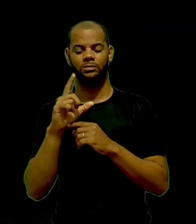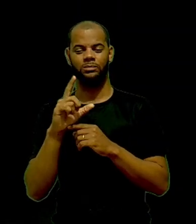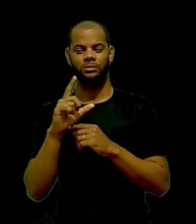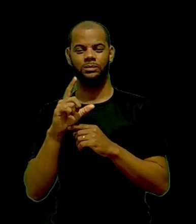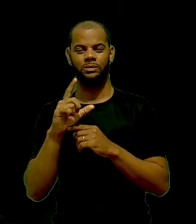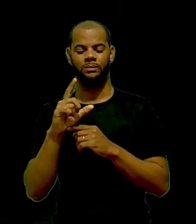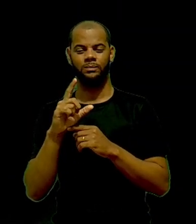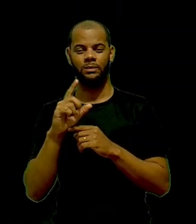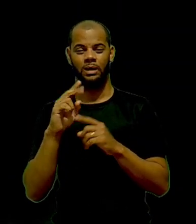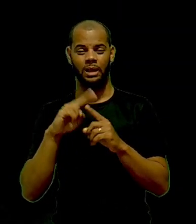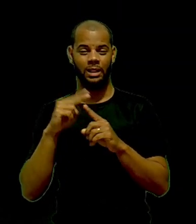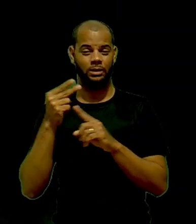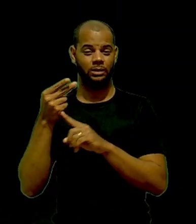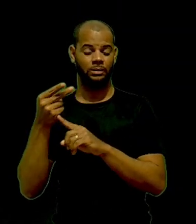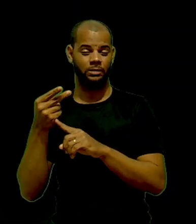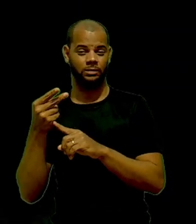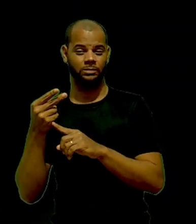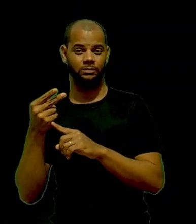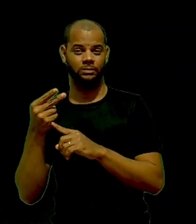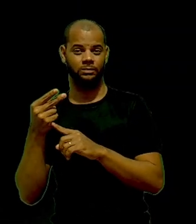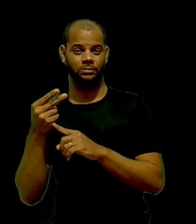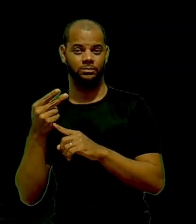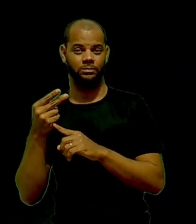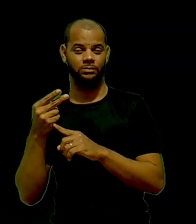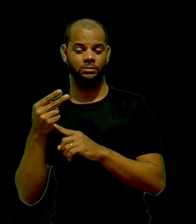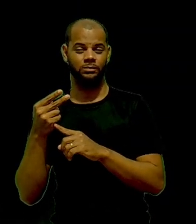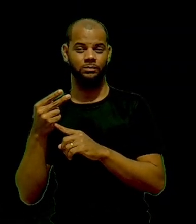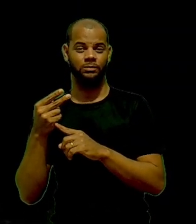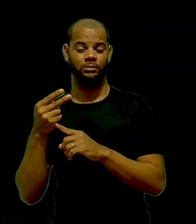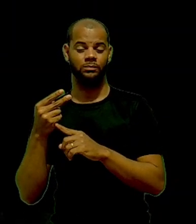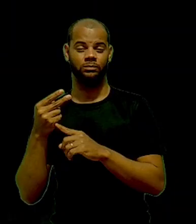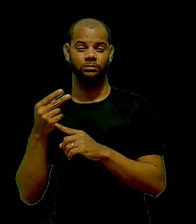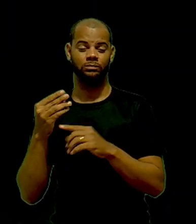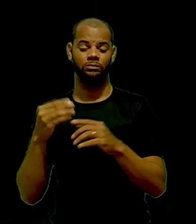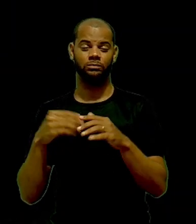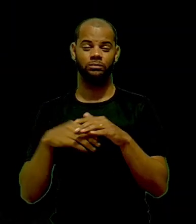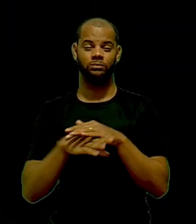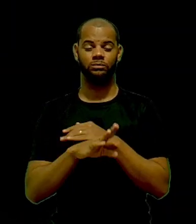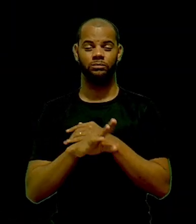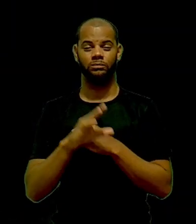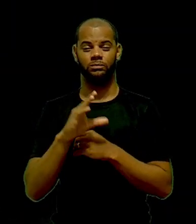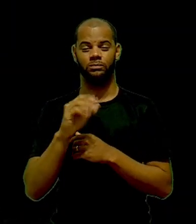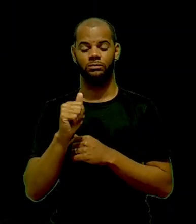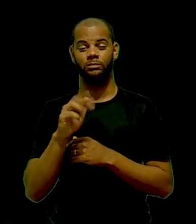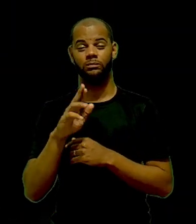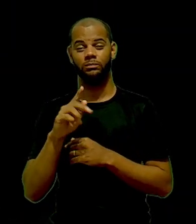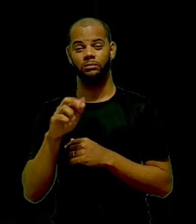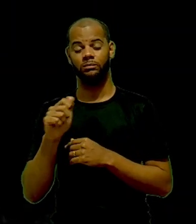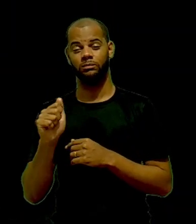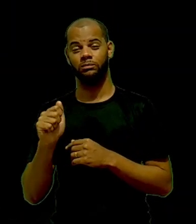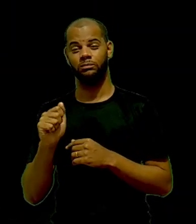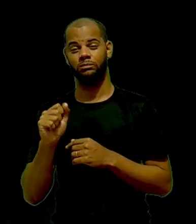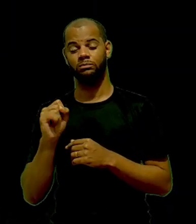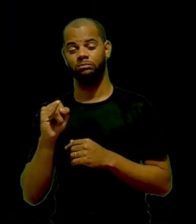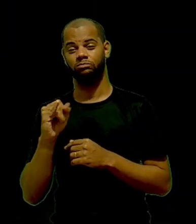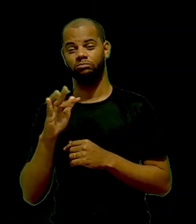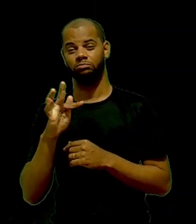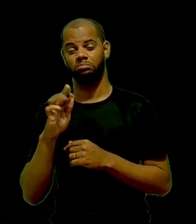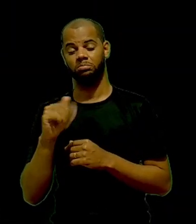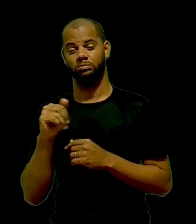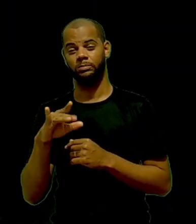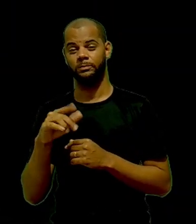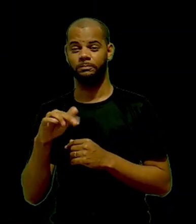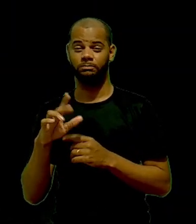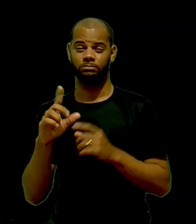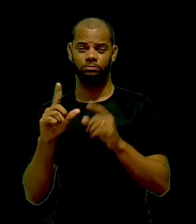ela ultrapassa o limite, eu coloco a bateria consumindo carga. Se a frequência for menor do que